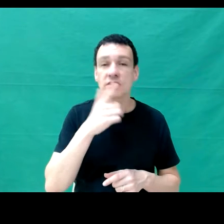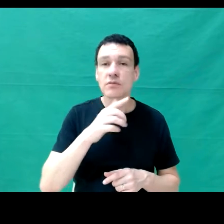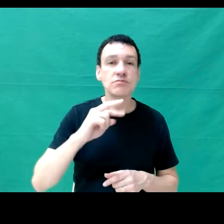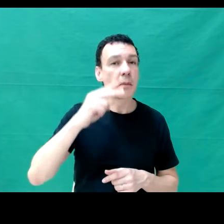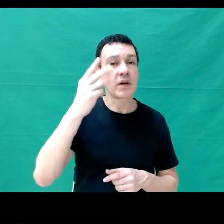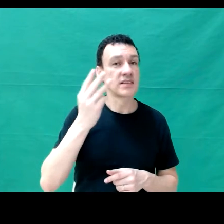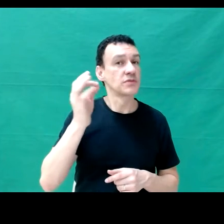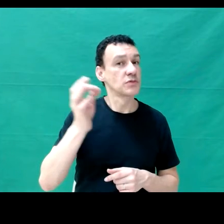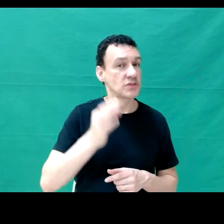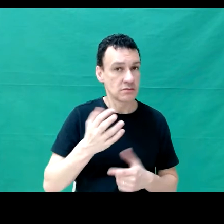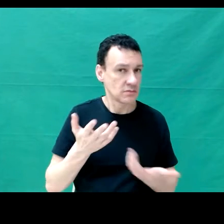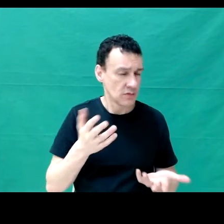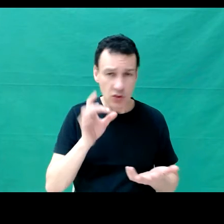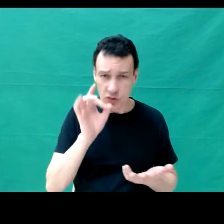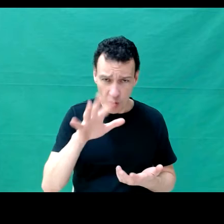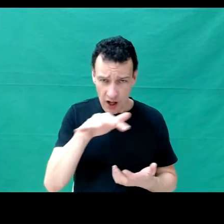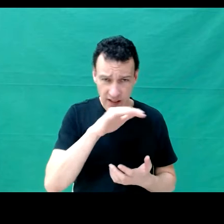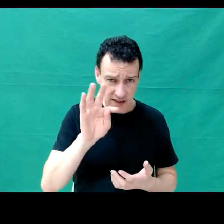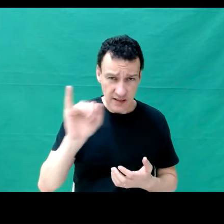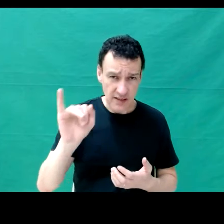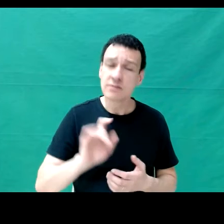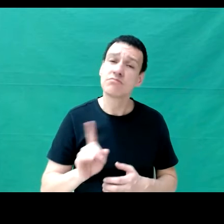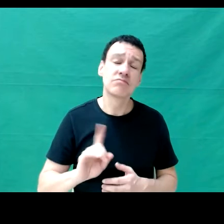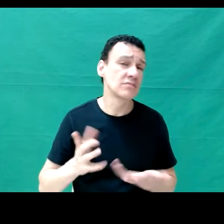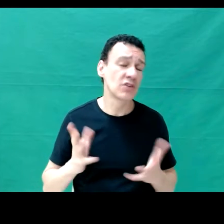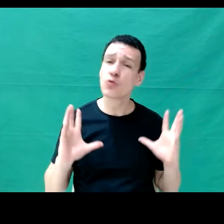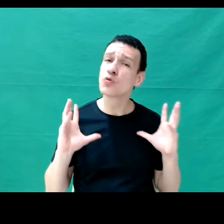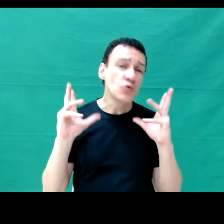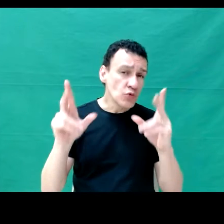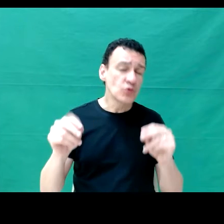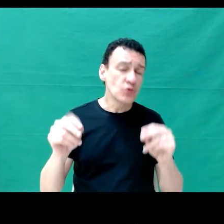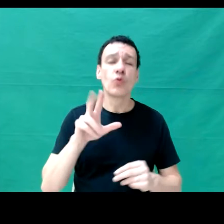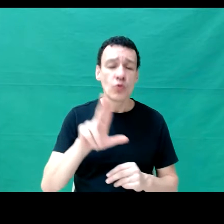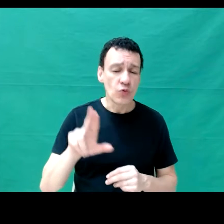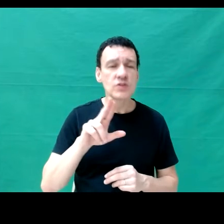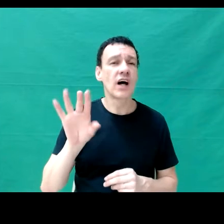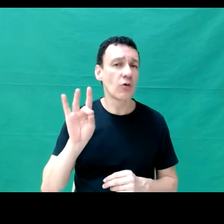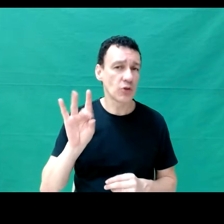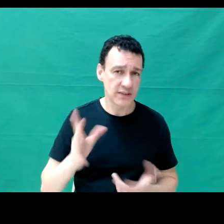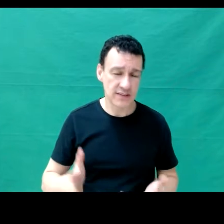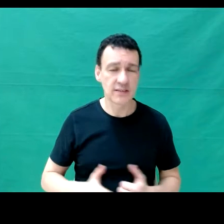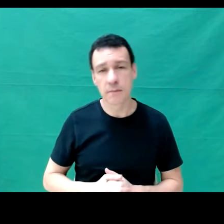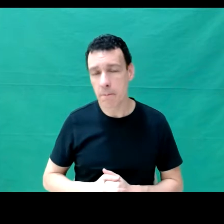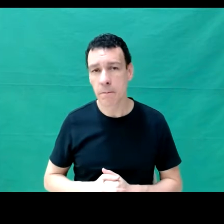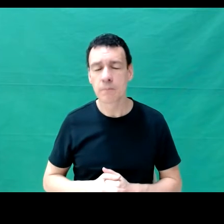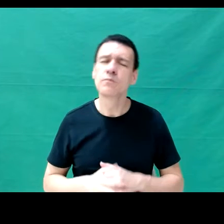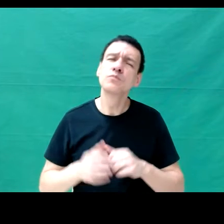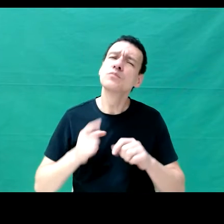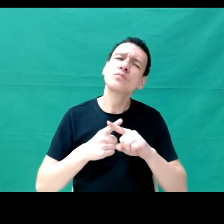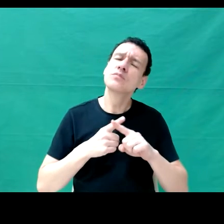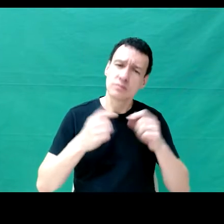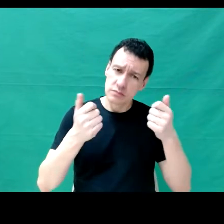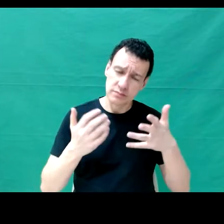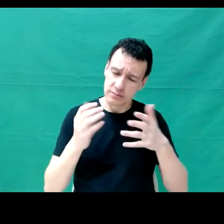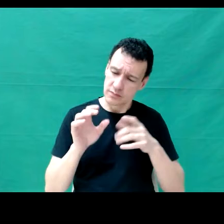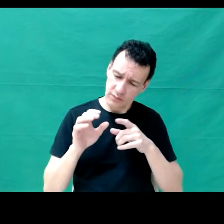e não só na área de TI, né. O porquê é importante falar de qualidade? Falar de qualidade é falar